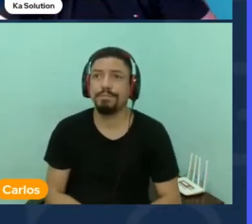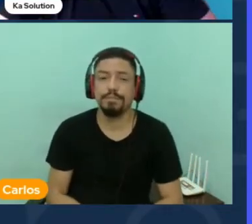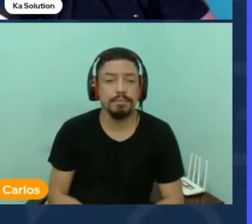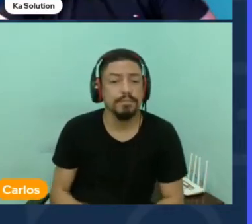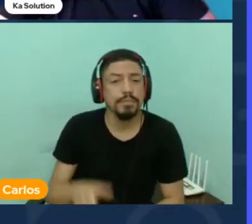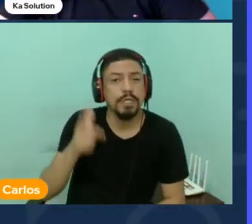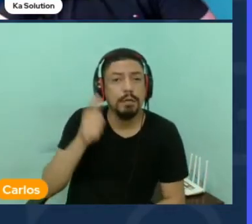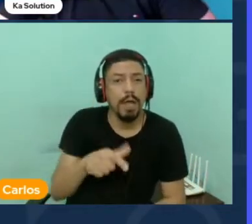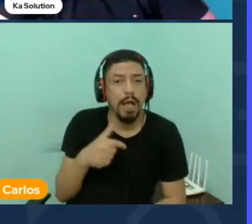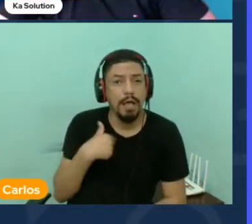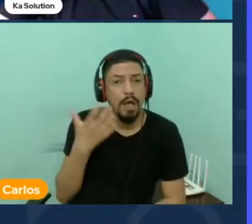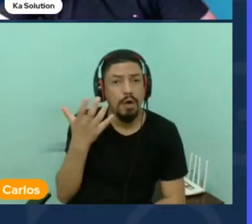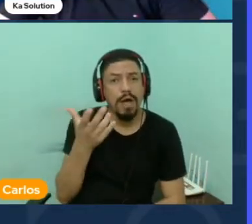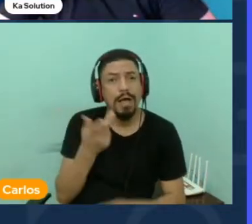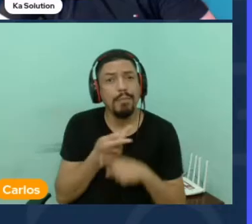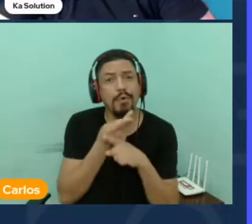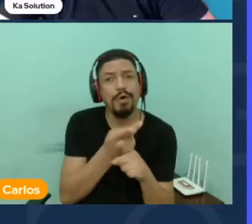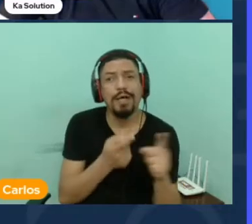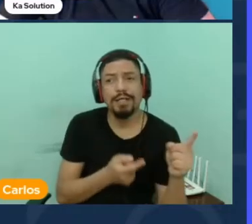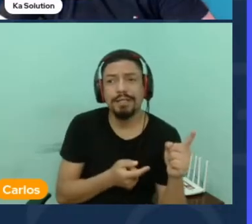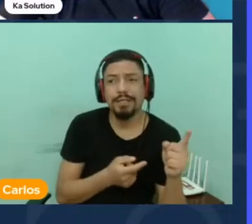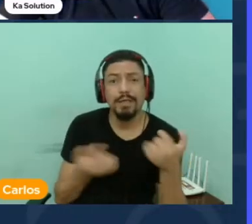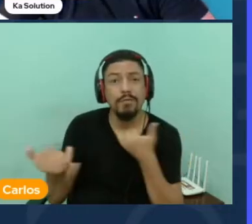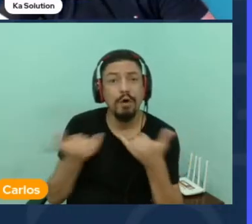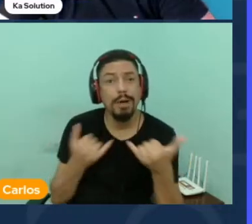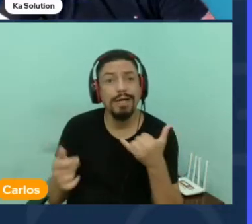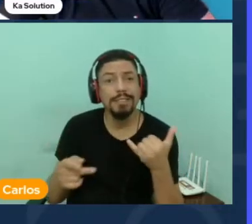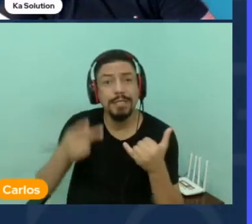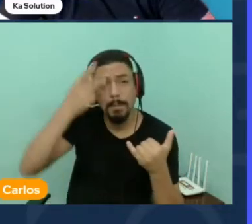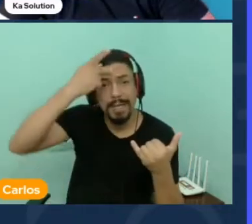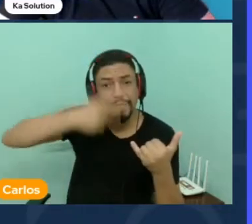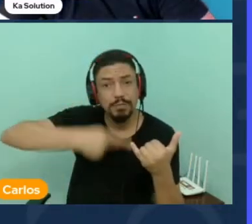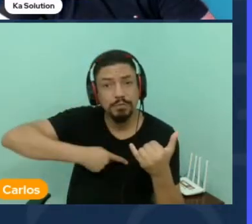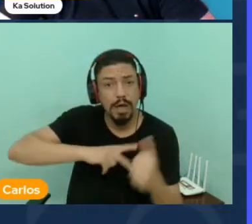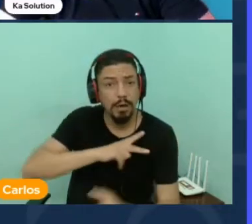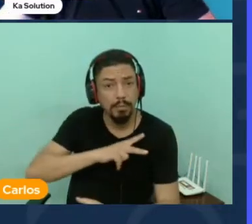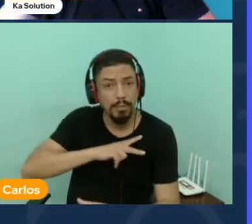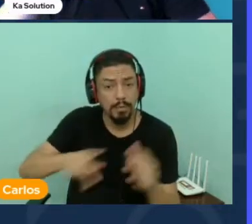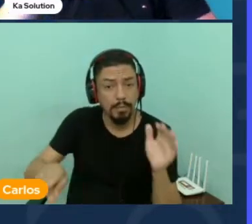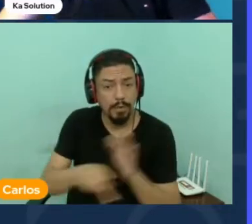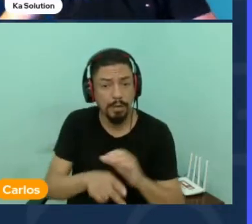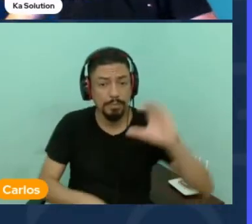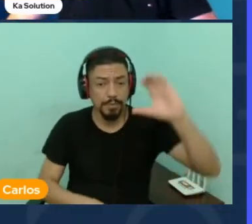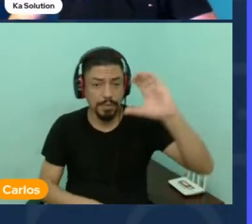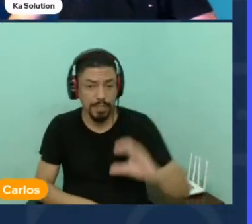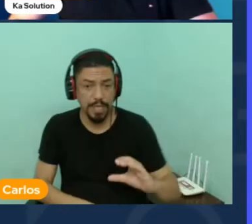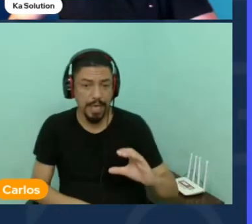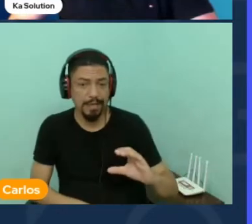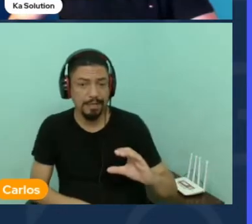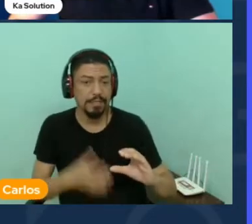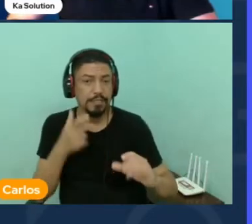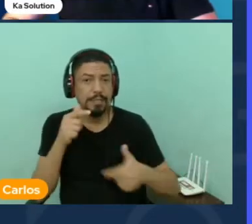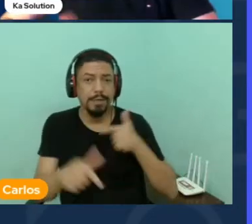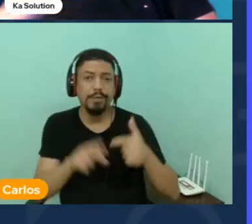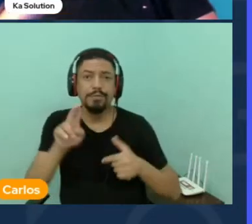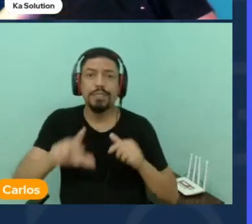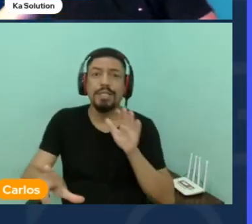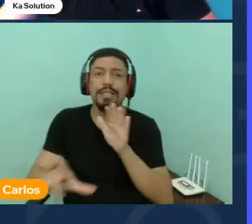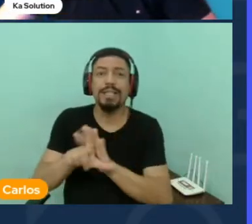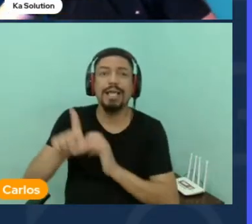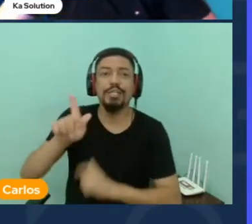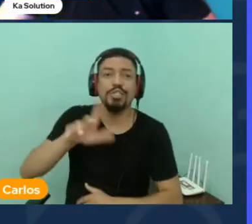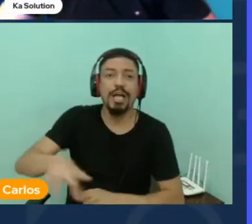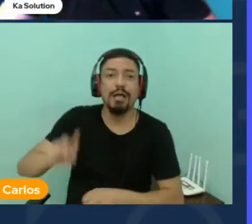E se eu quero procurar ali por informações pessoais do meu cliente, estou trabalhando com LGPD,